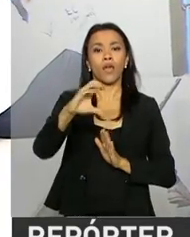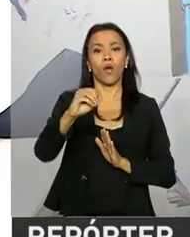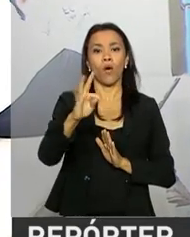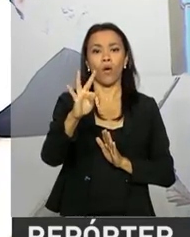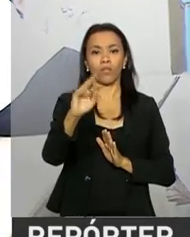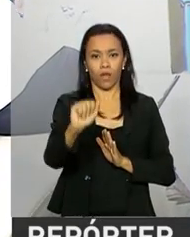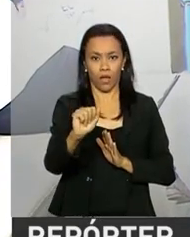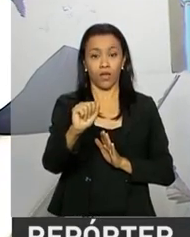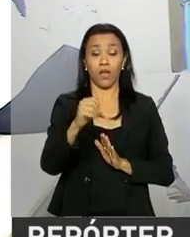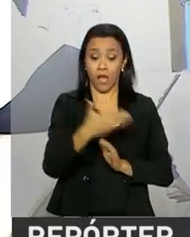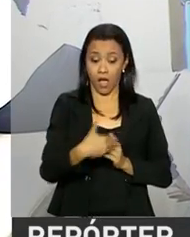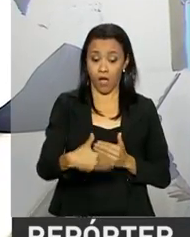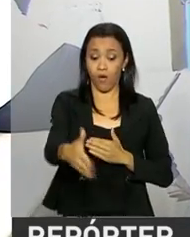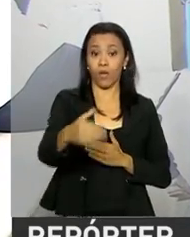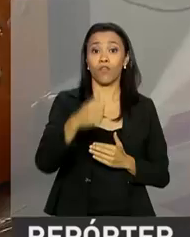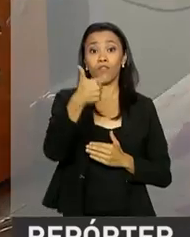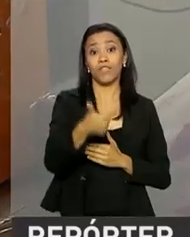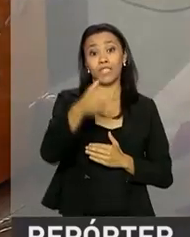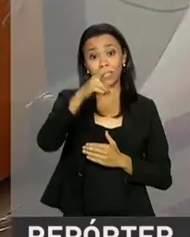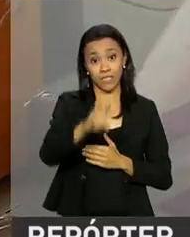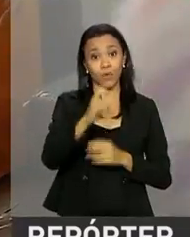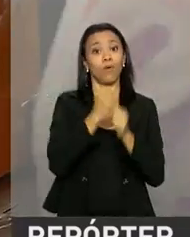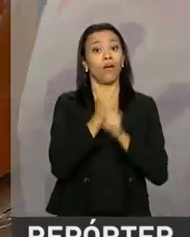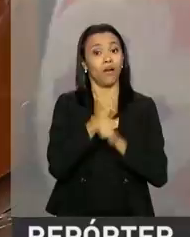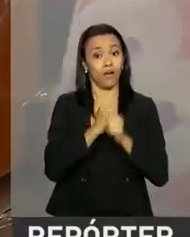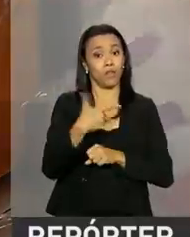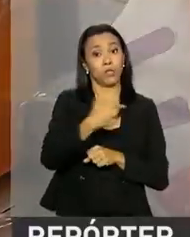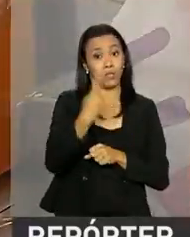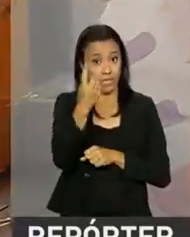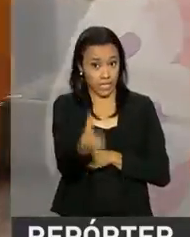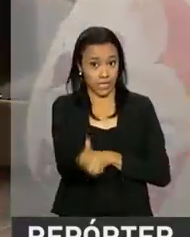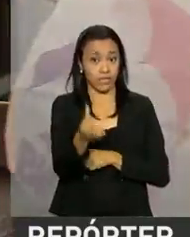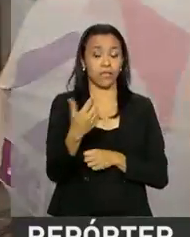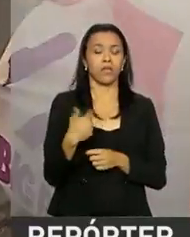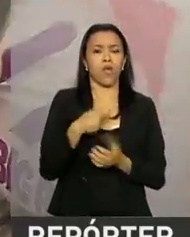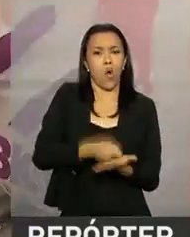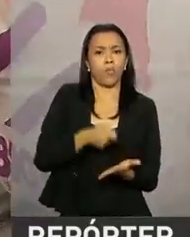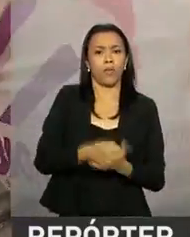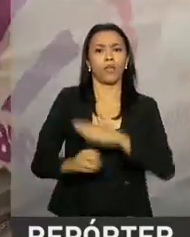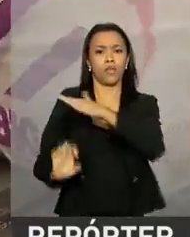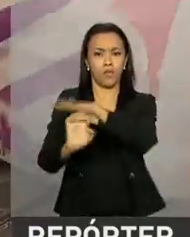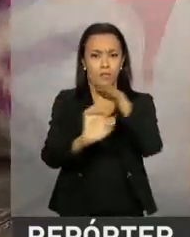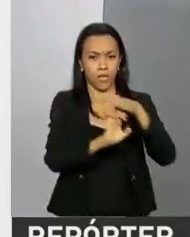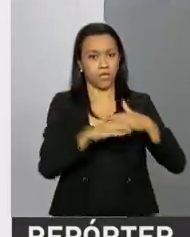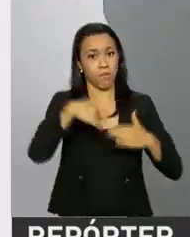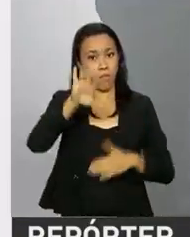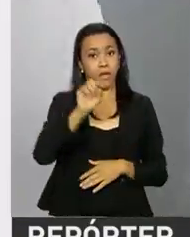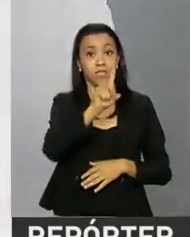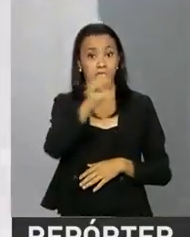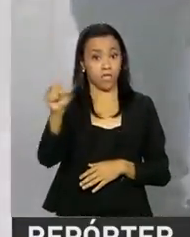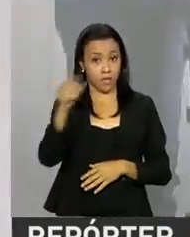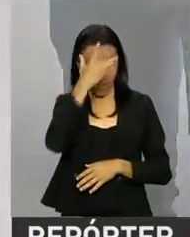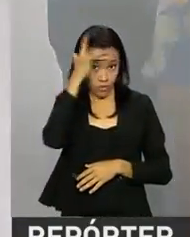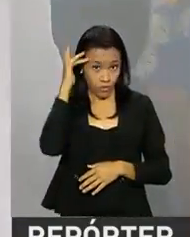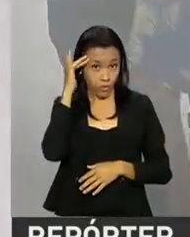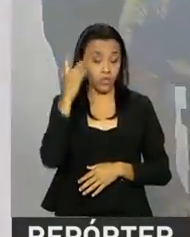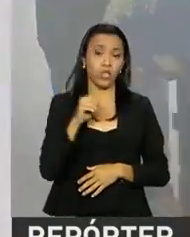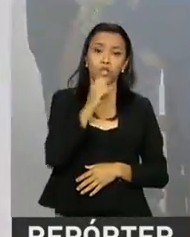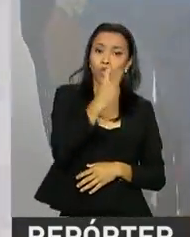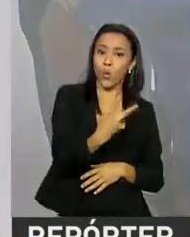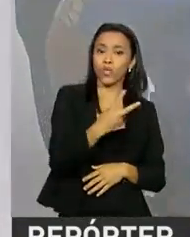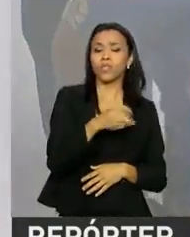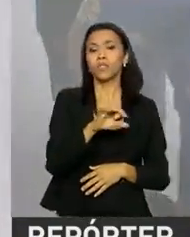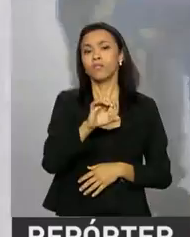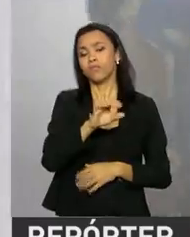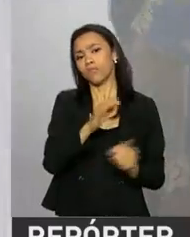2016 completou 25 anos. A legislação determina que empresas com mais de 100 funcionários reservem de 2